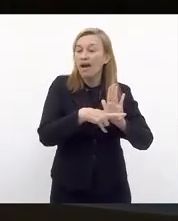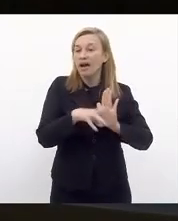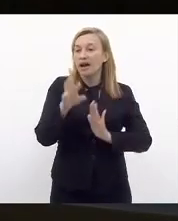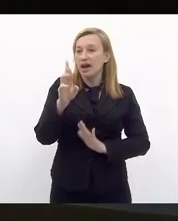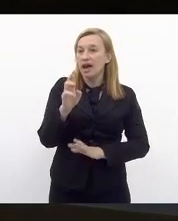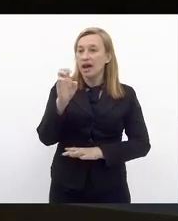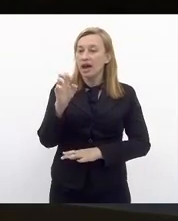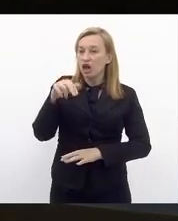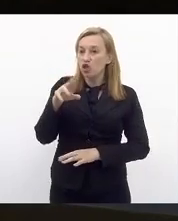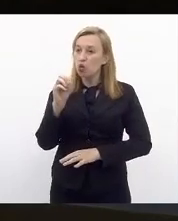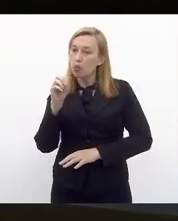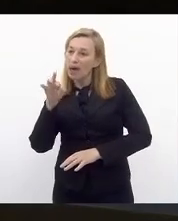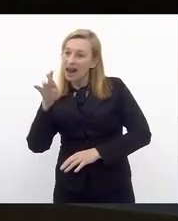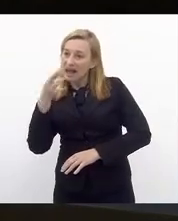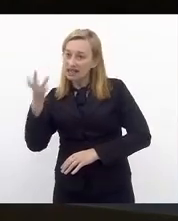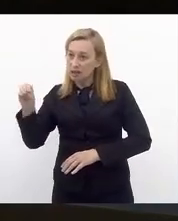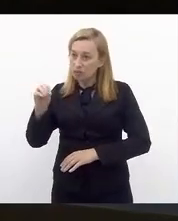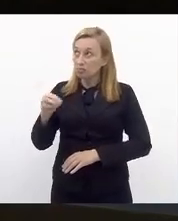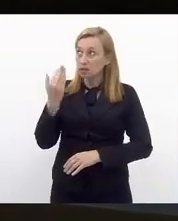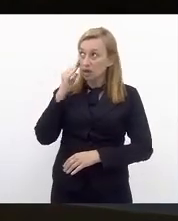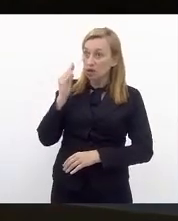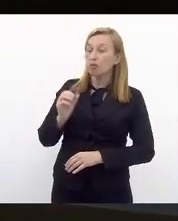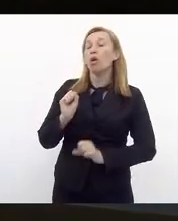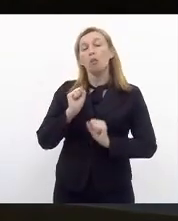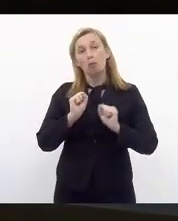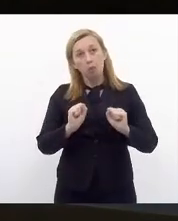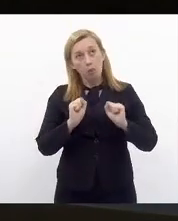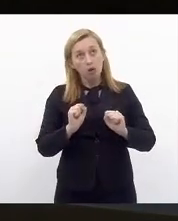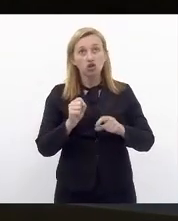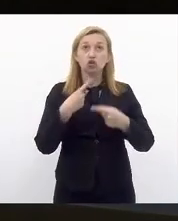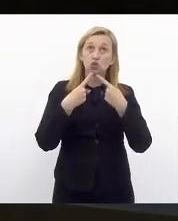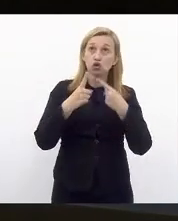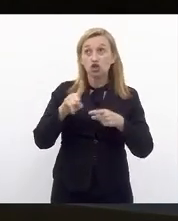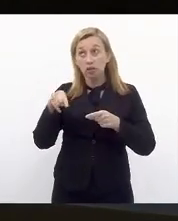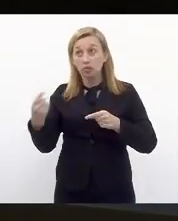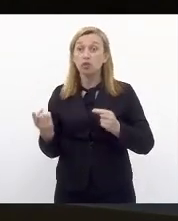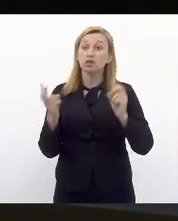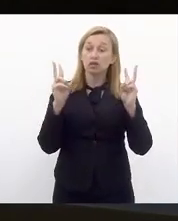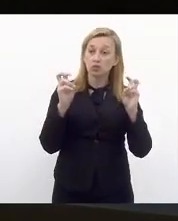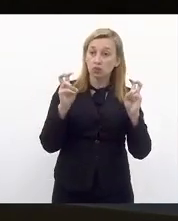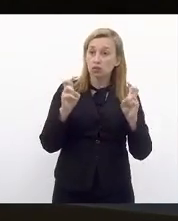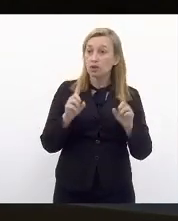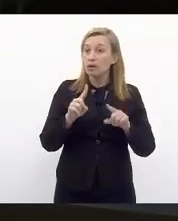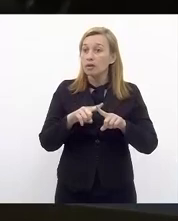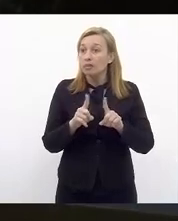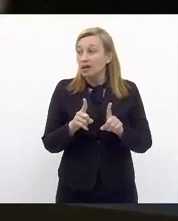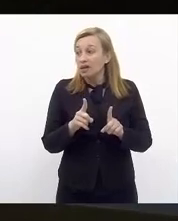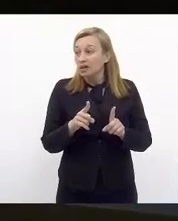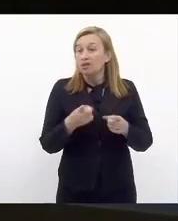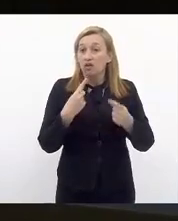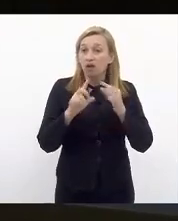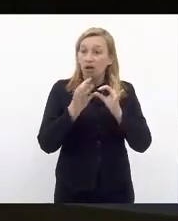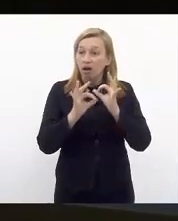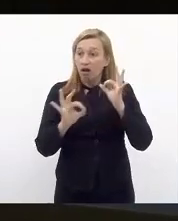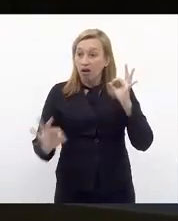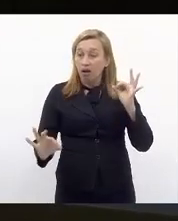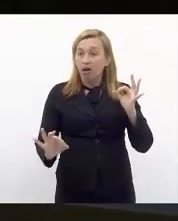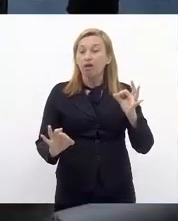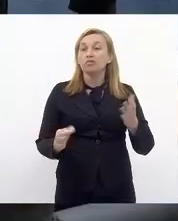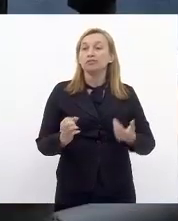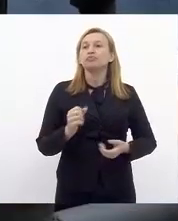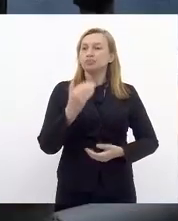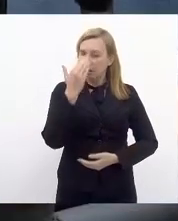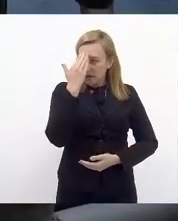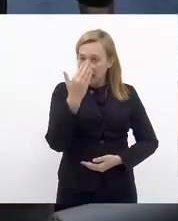remuneração entendeu ver é só a gente pode até discutir depois sobre isso já tá porque senão a gente vai ficar se alongado que